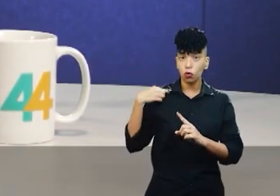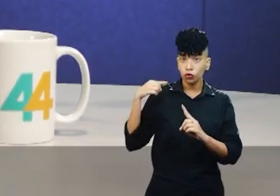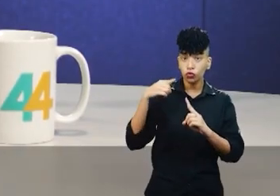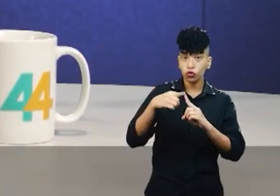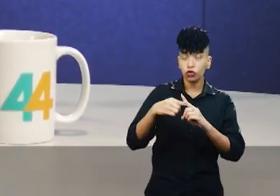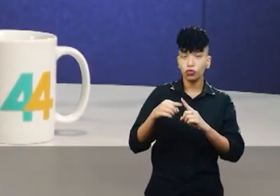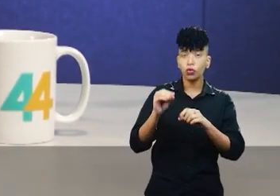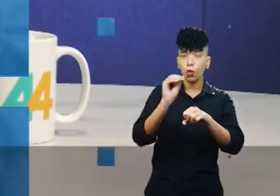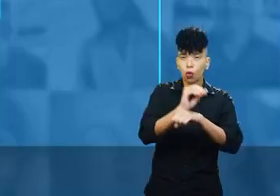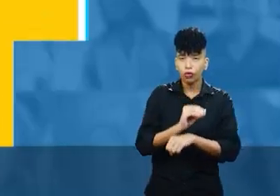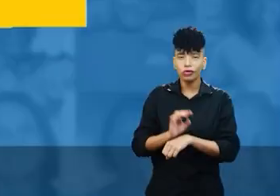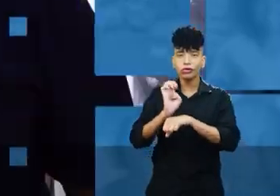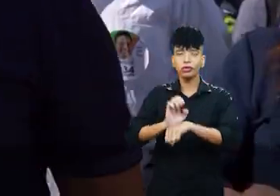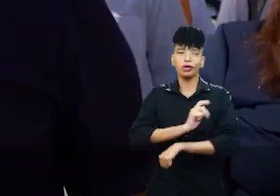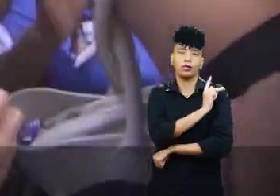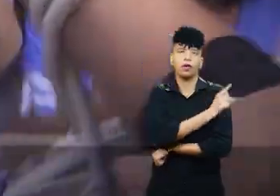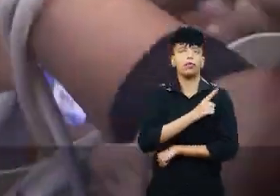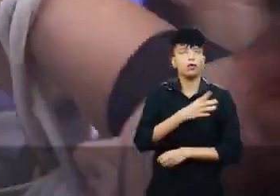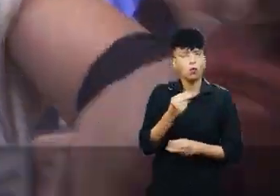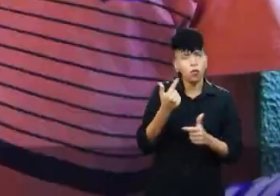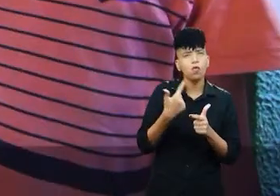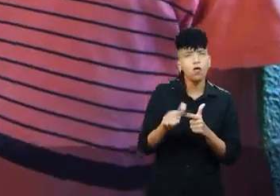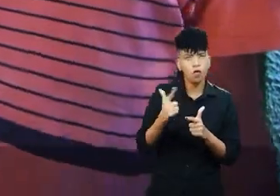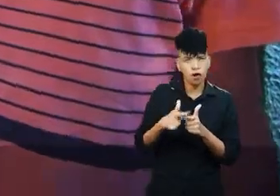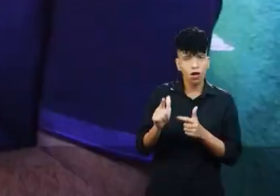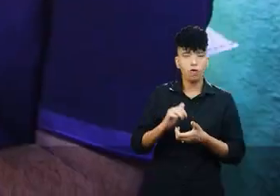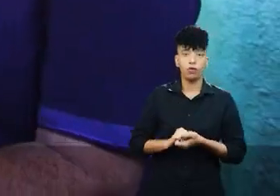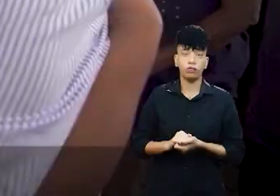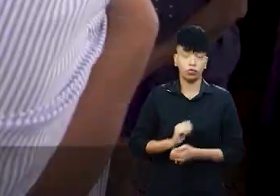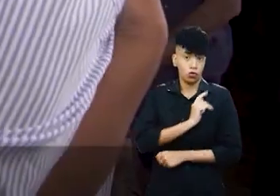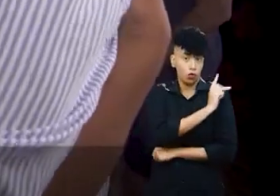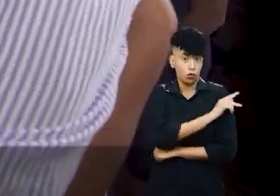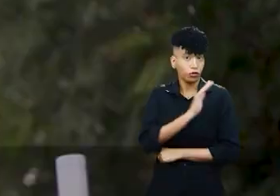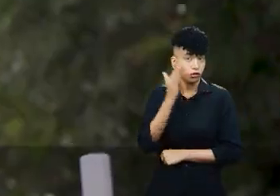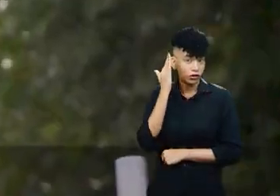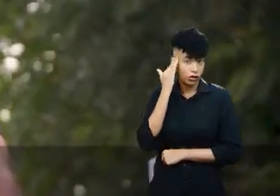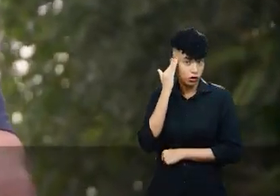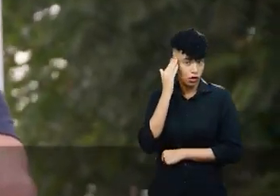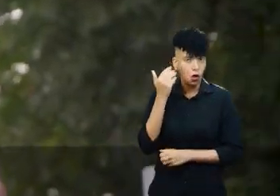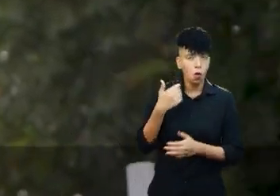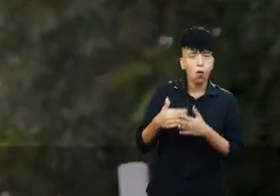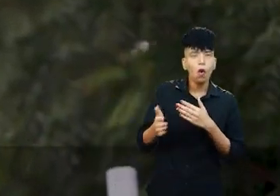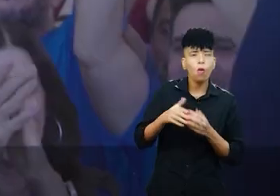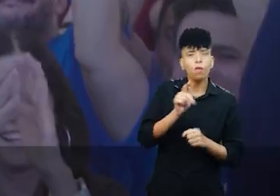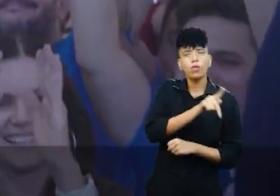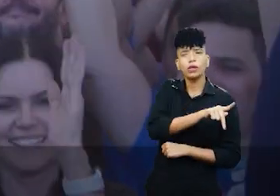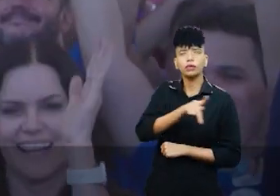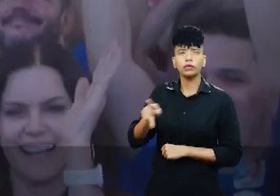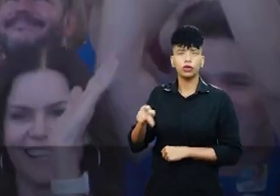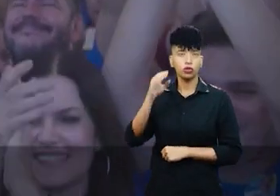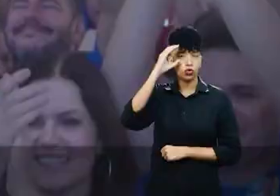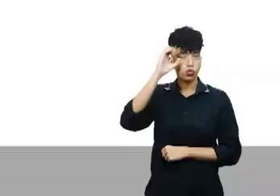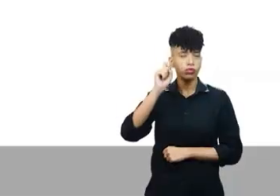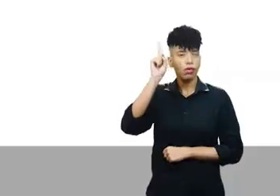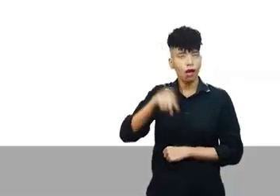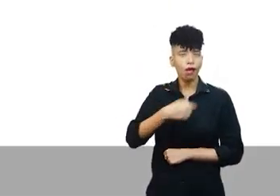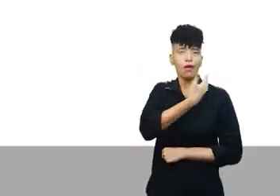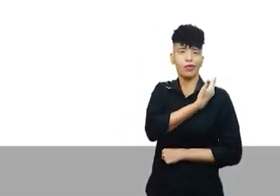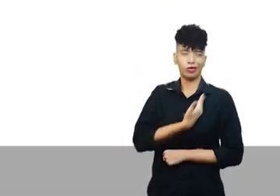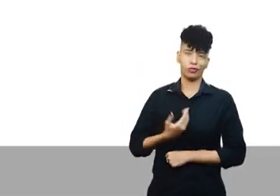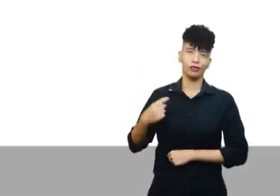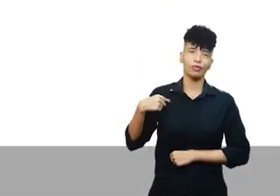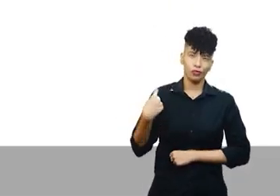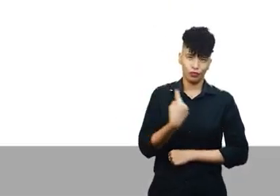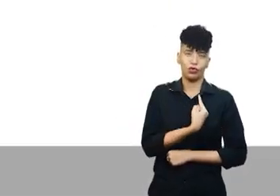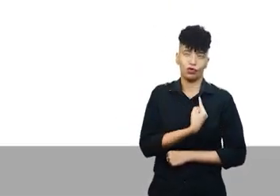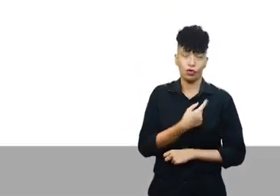tem muitos problemas. O Piauí já sabe, seja qual for o presidente, Silvio é o governador da gente. E é por isso que a